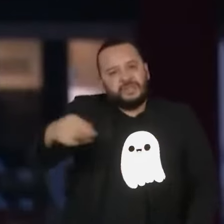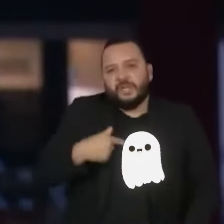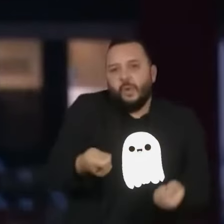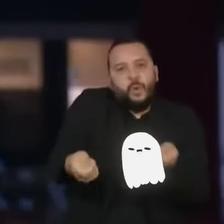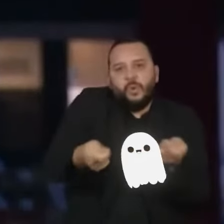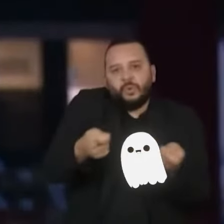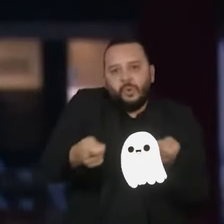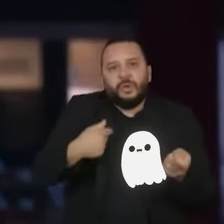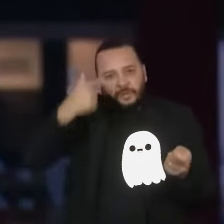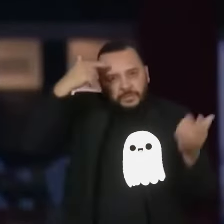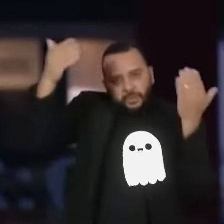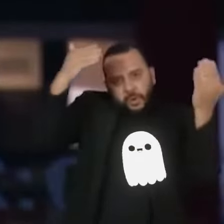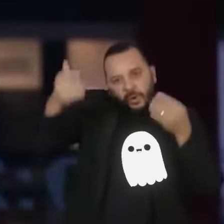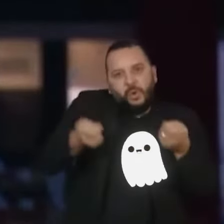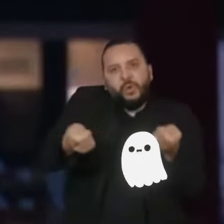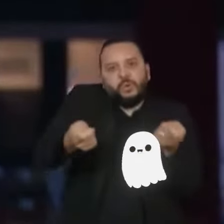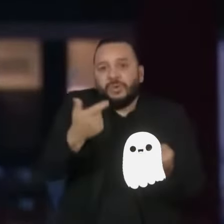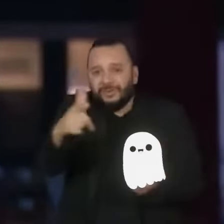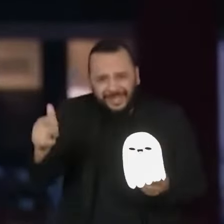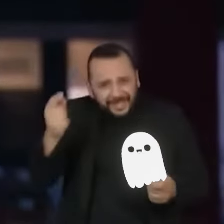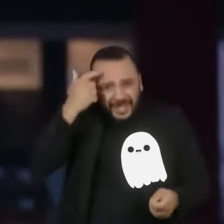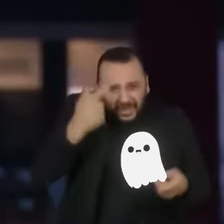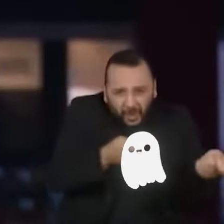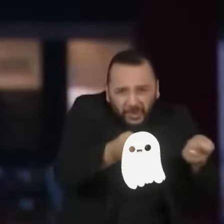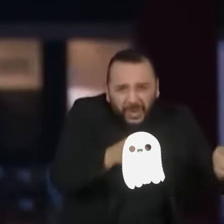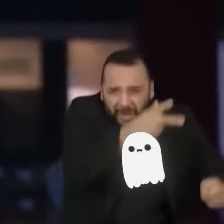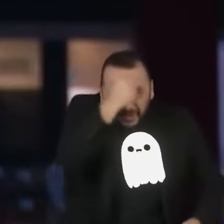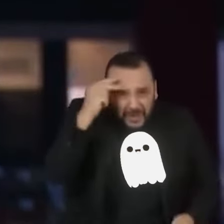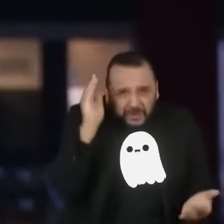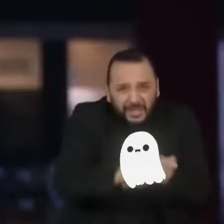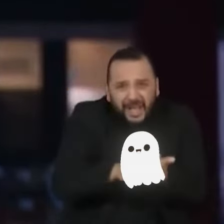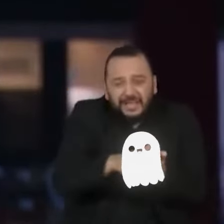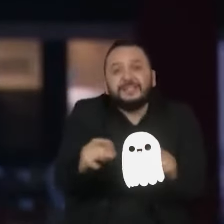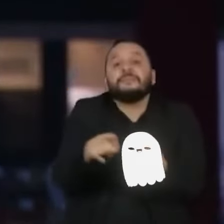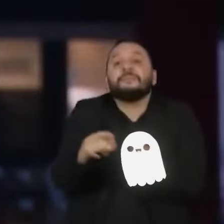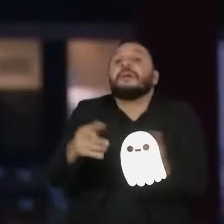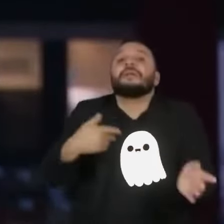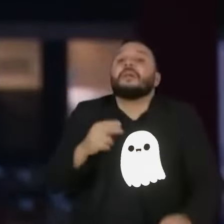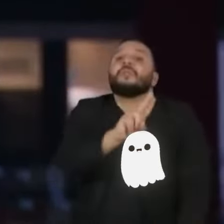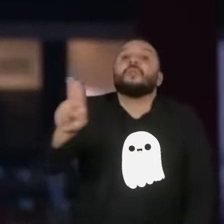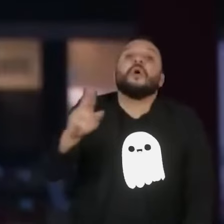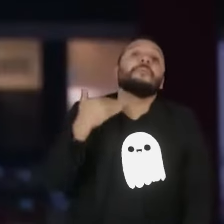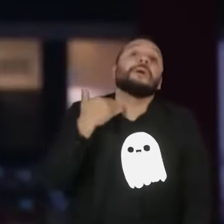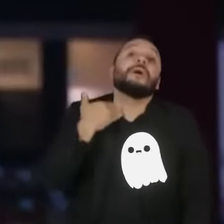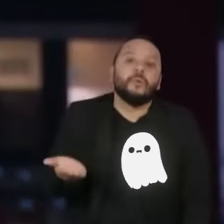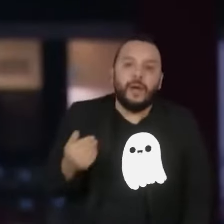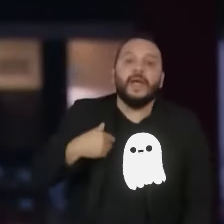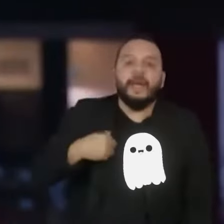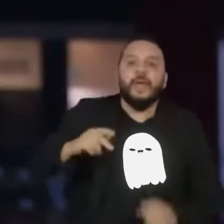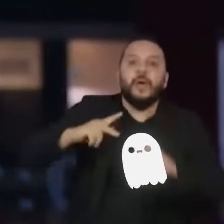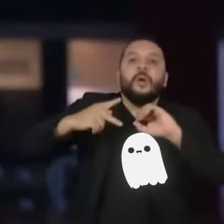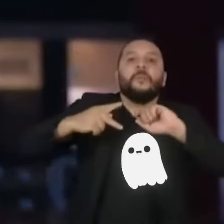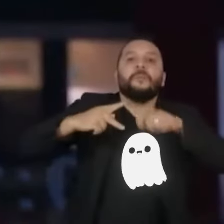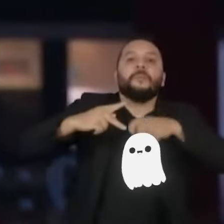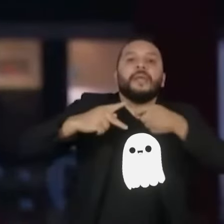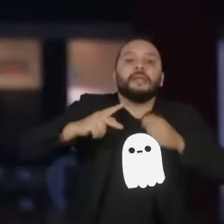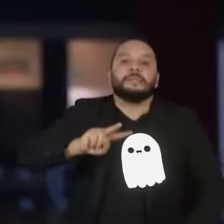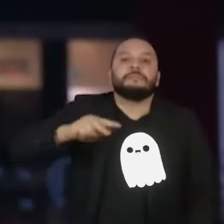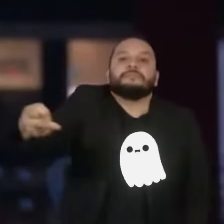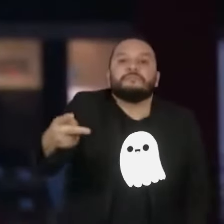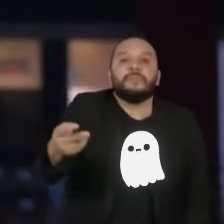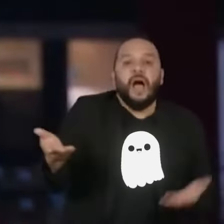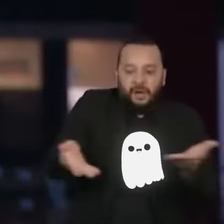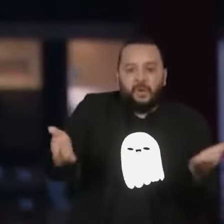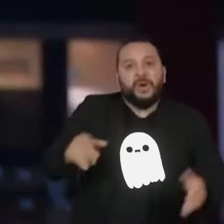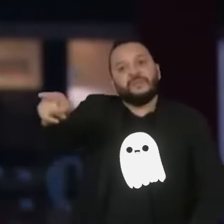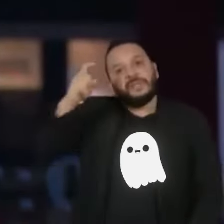controle emocional num debate, imagina na Prefeitura de São Paulo. Fala o nome do banco que eu faço o Pix agora. Faço o Pix agora e provo que